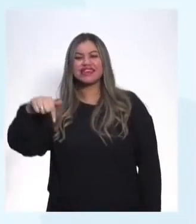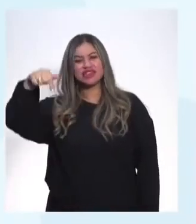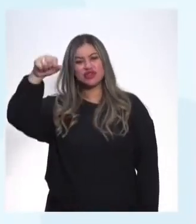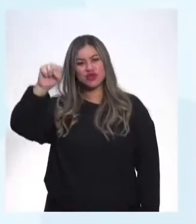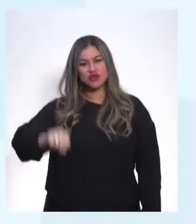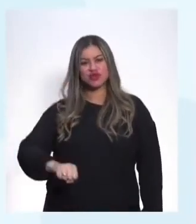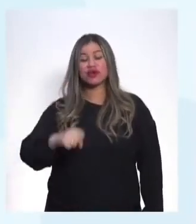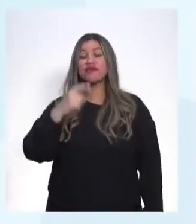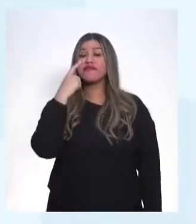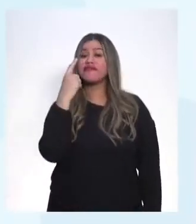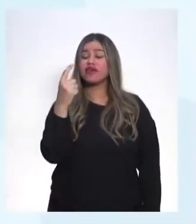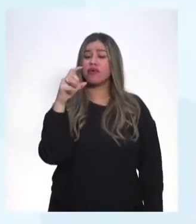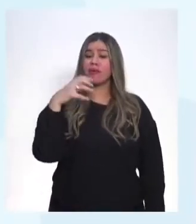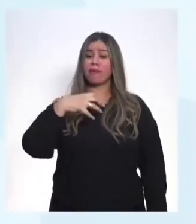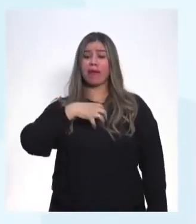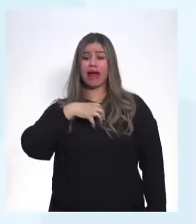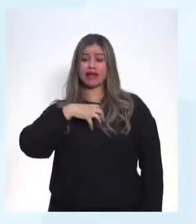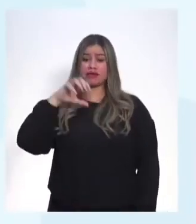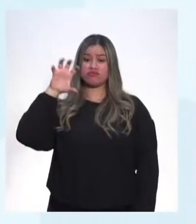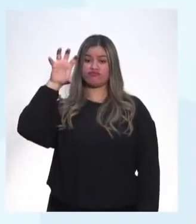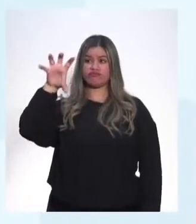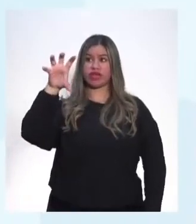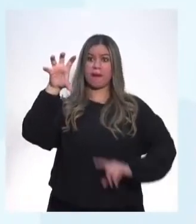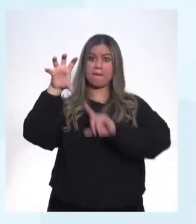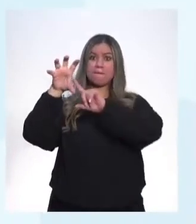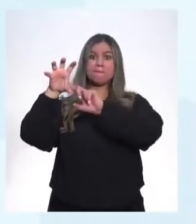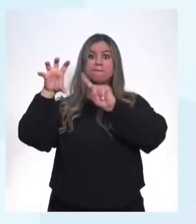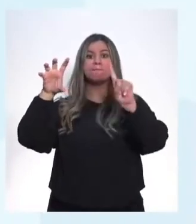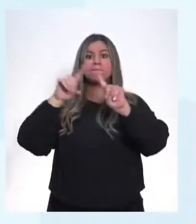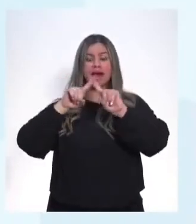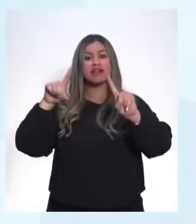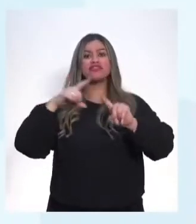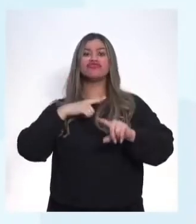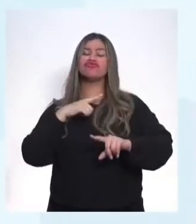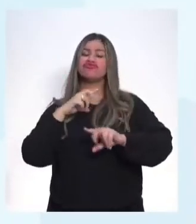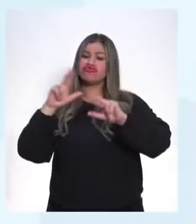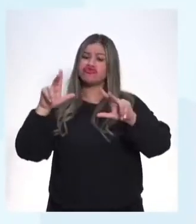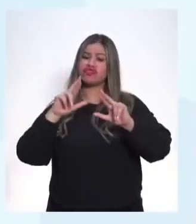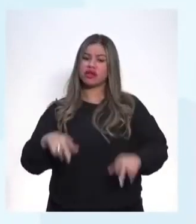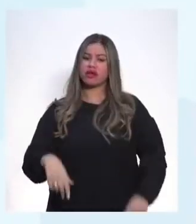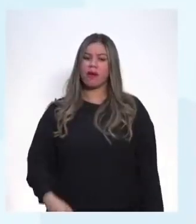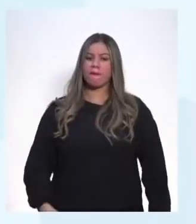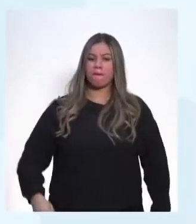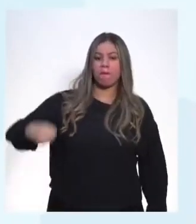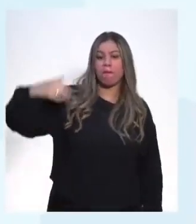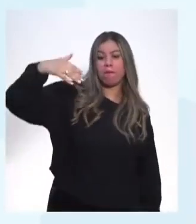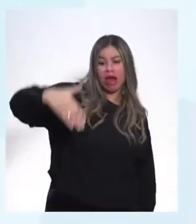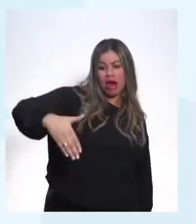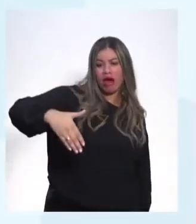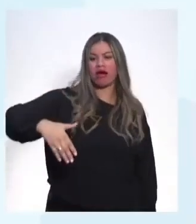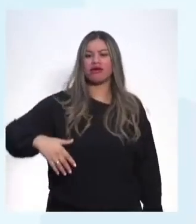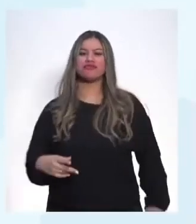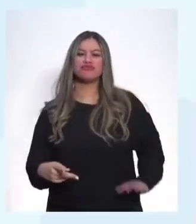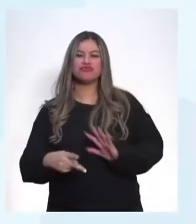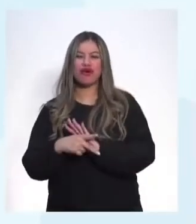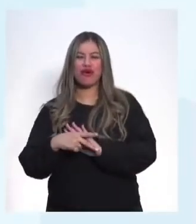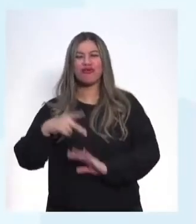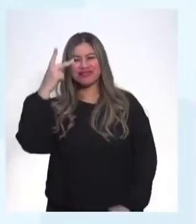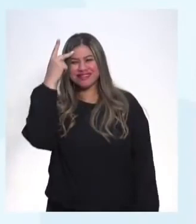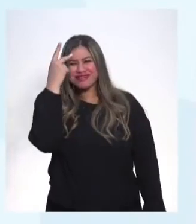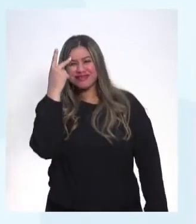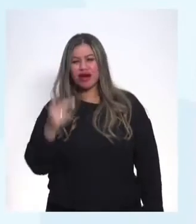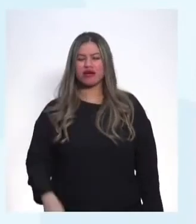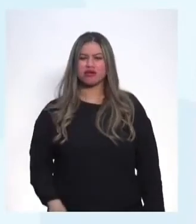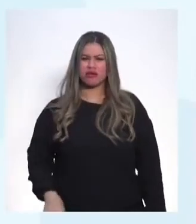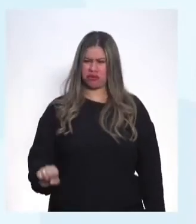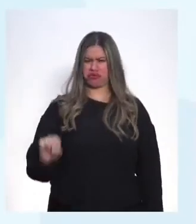tá próximo ali, mas também tem uma diferença, né? Tem, Tem uma tem. diferença. Mano, que é bem paulista, falamos isso ontem. O